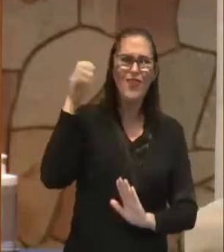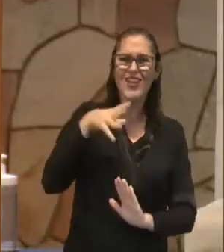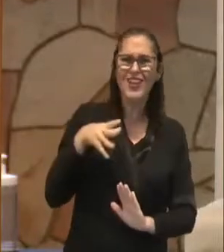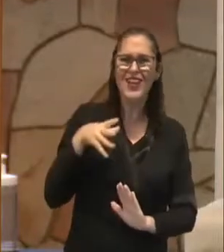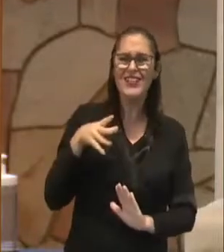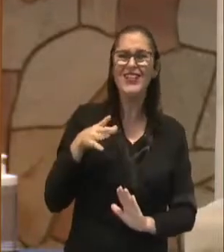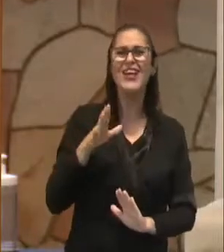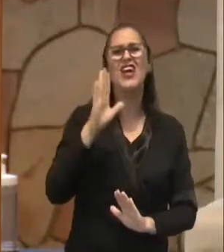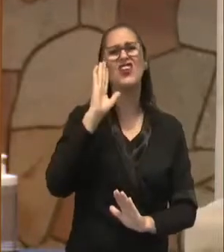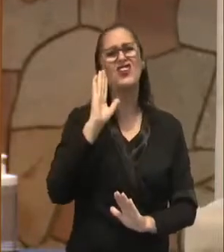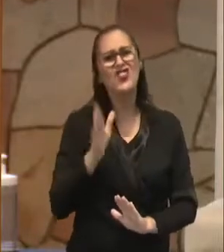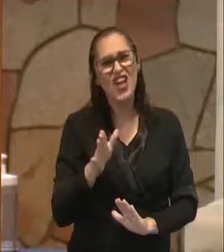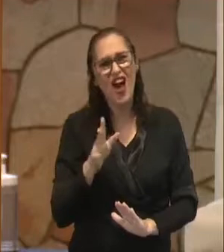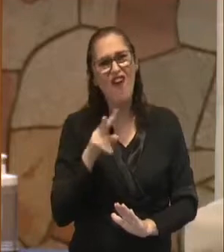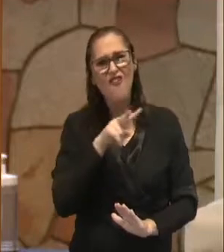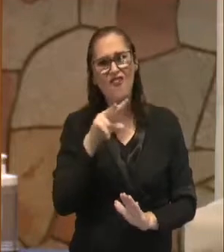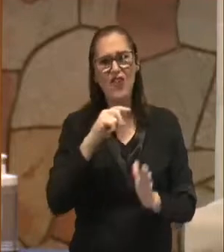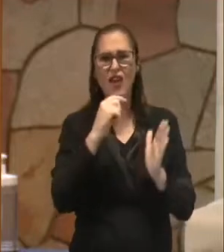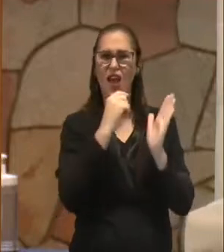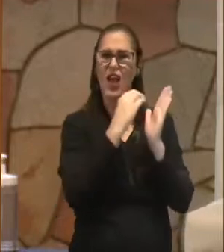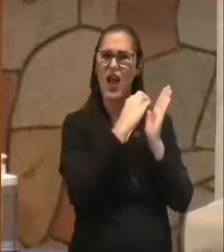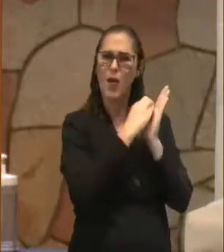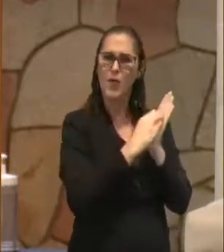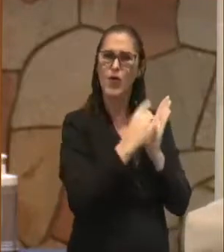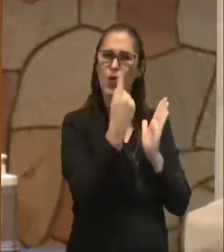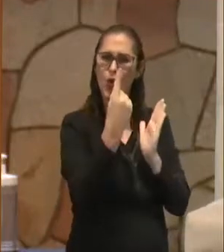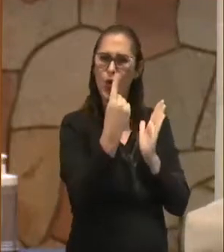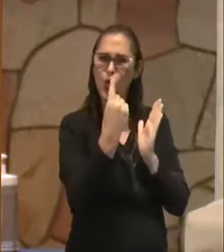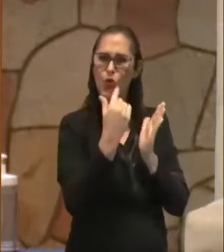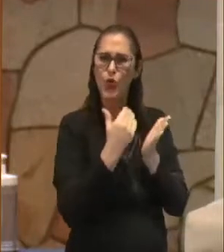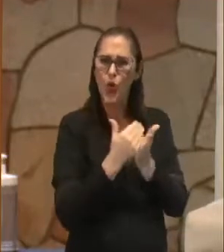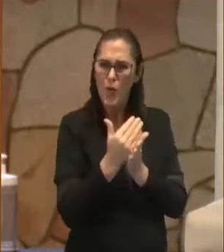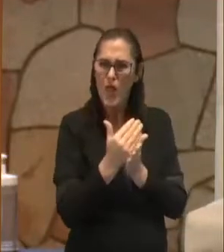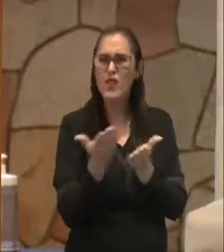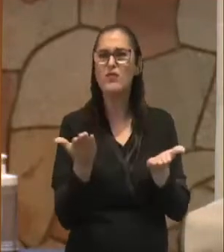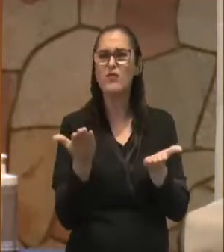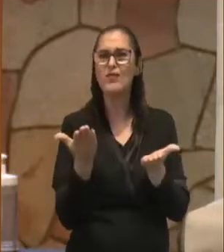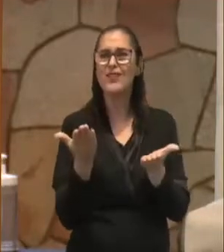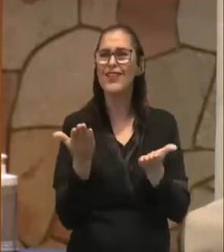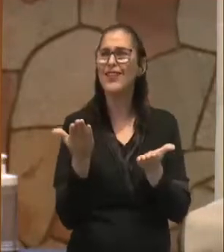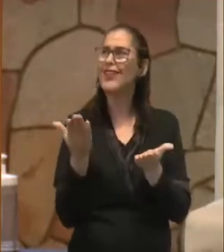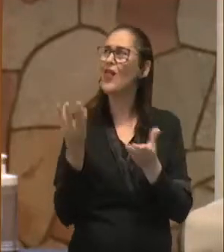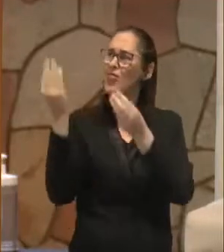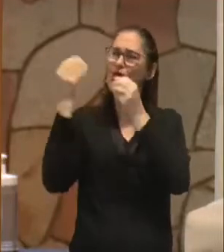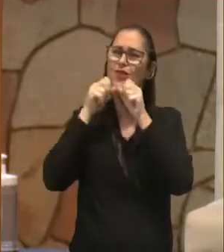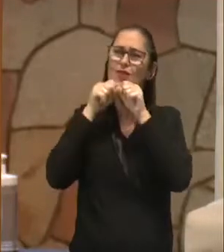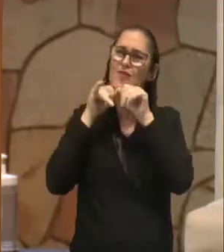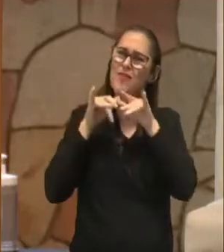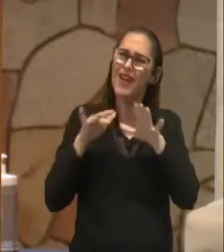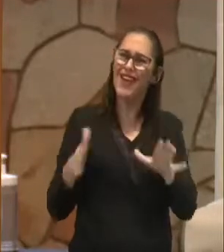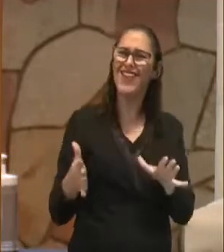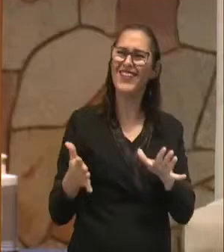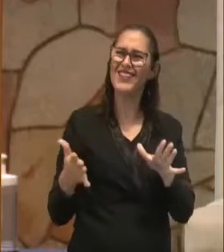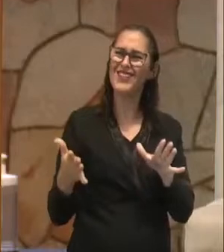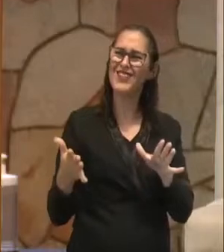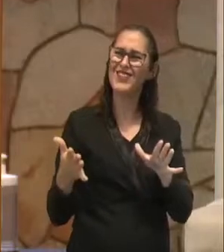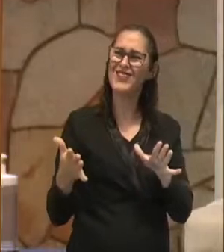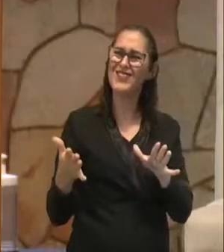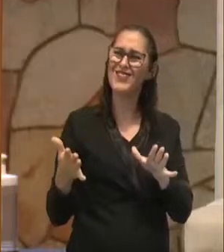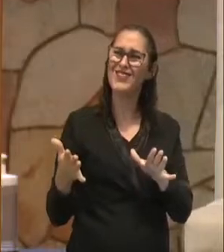nós já vimos na primeira parte do capítulo 1, por meio das bênçãos que Ele nos deu. E agora